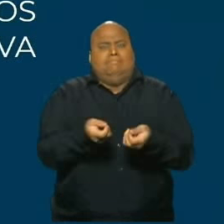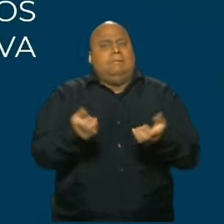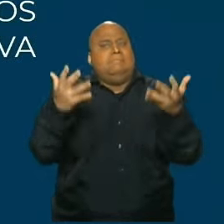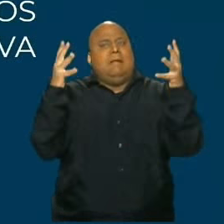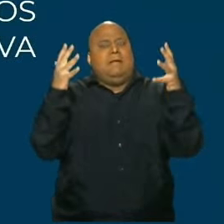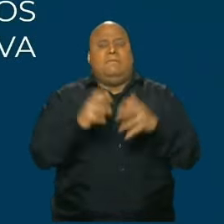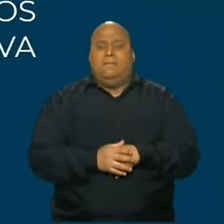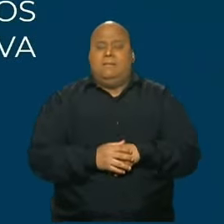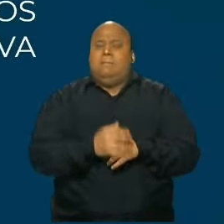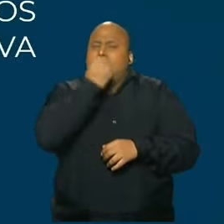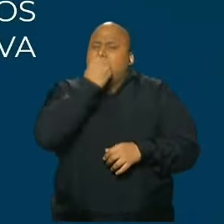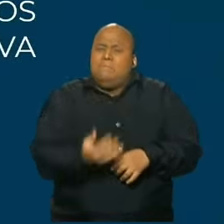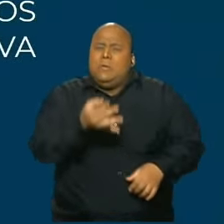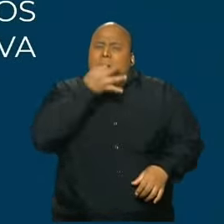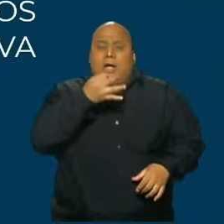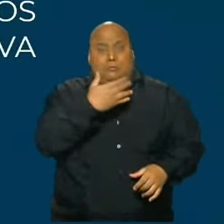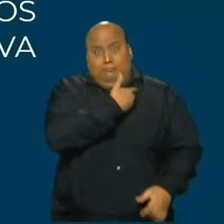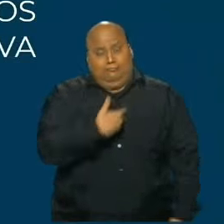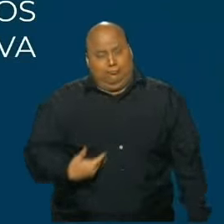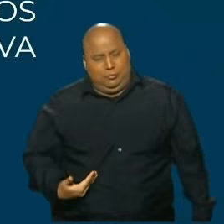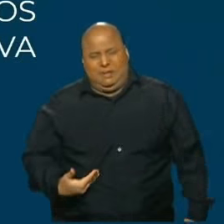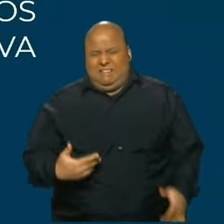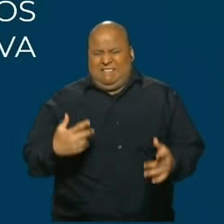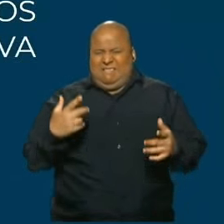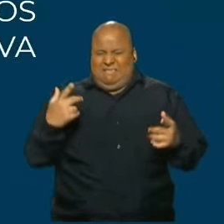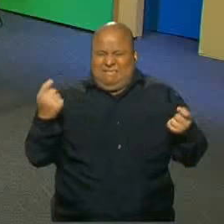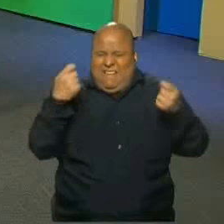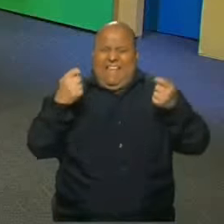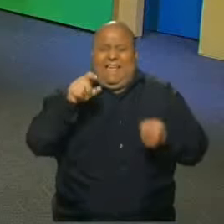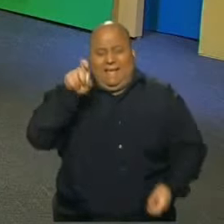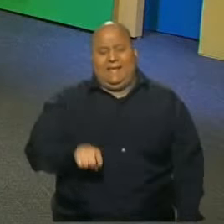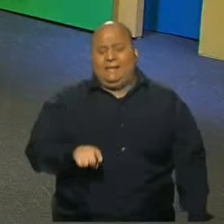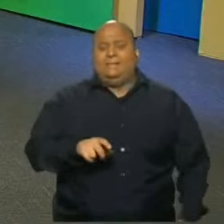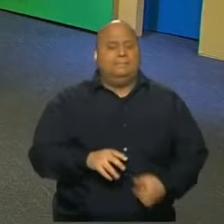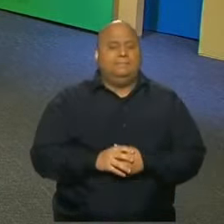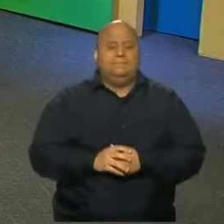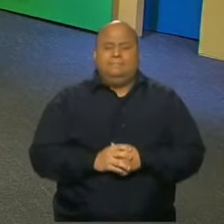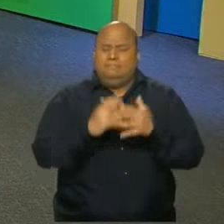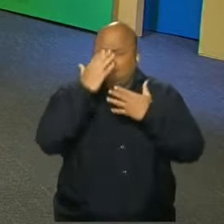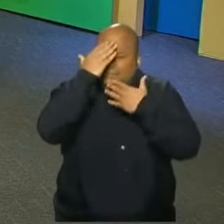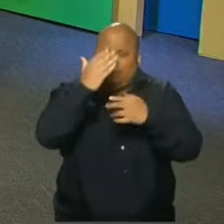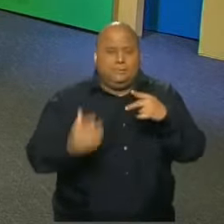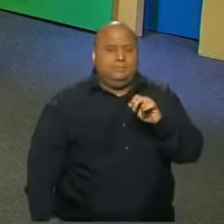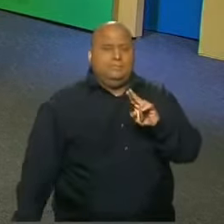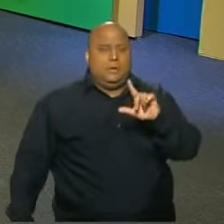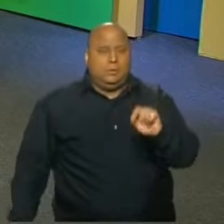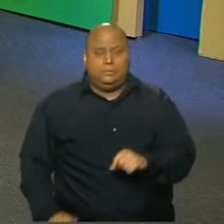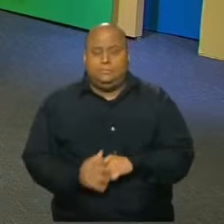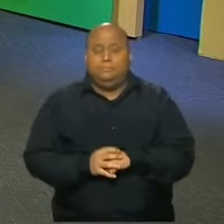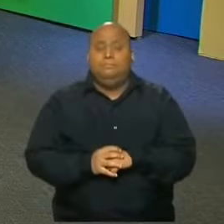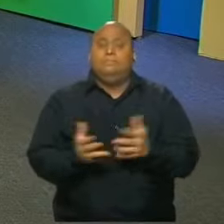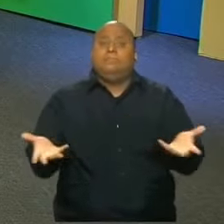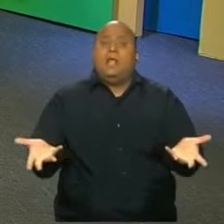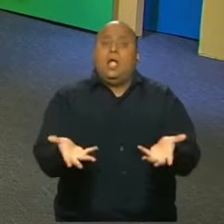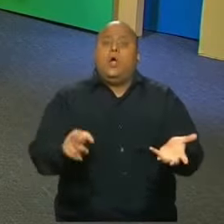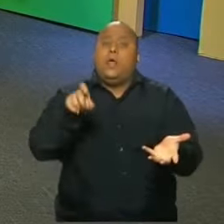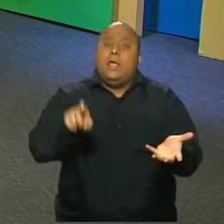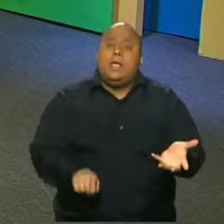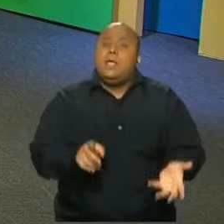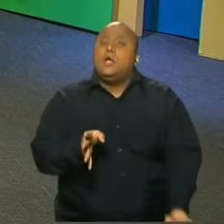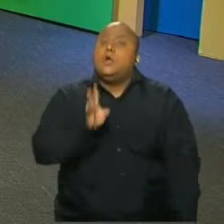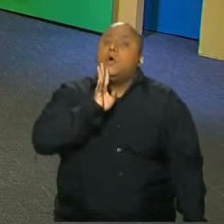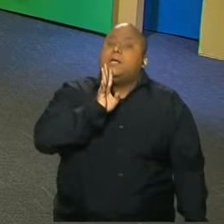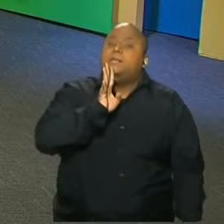parabéns. Viva a Rádio Pública. Viva! Valeu, Paulo. Beleza, muito obrigado. Agora está chegando a hora